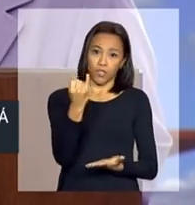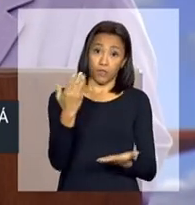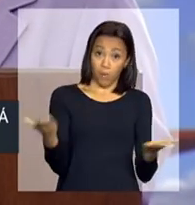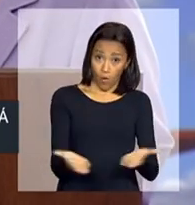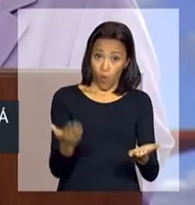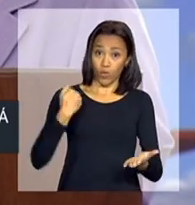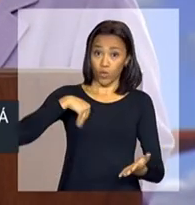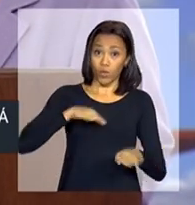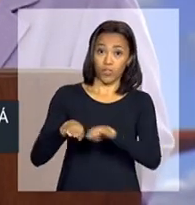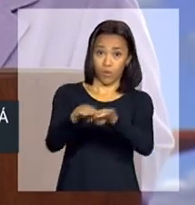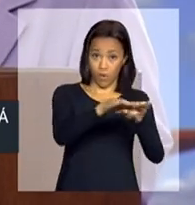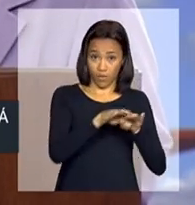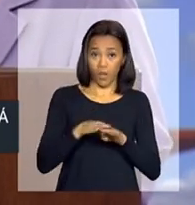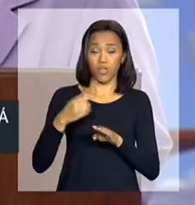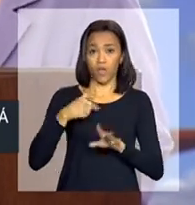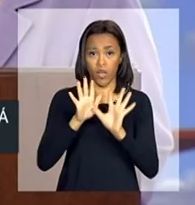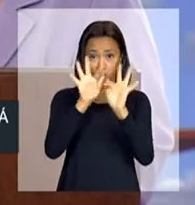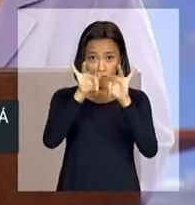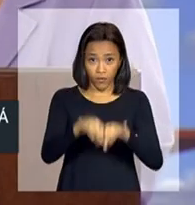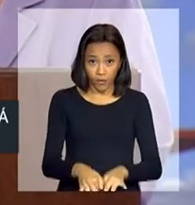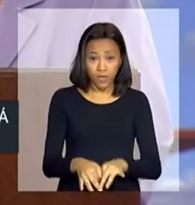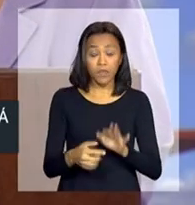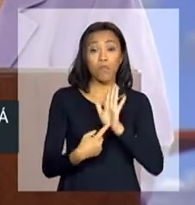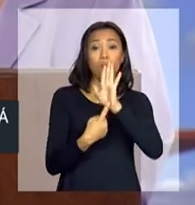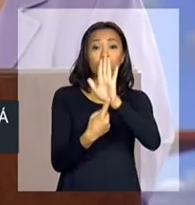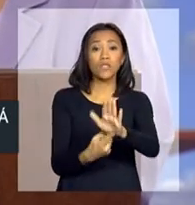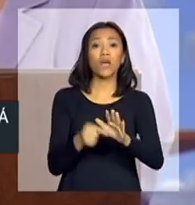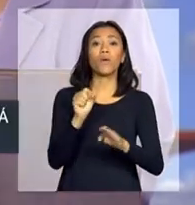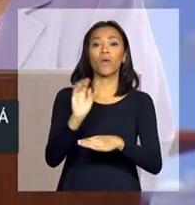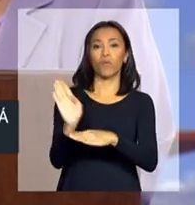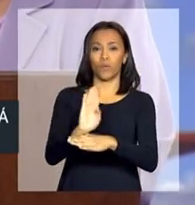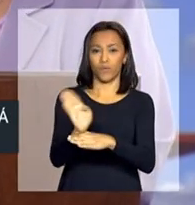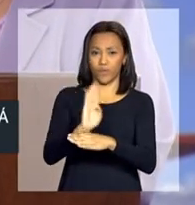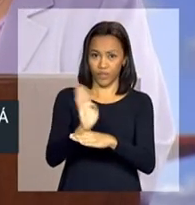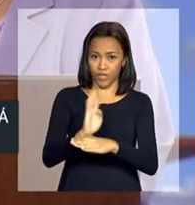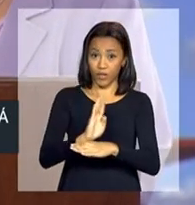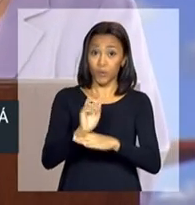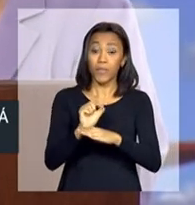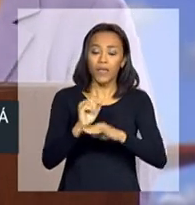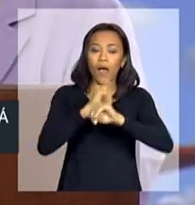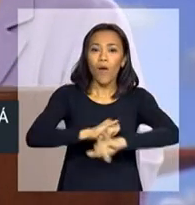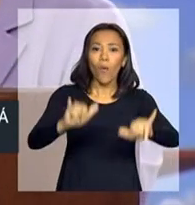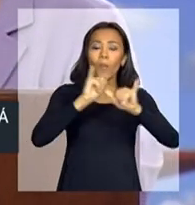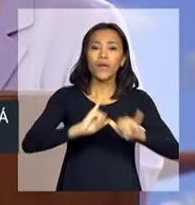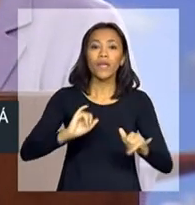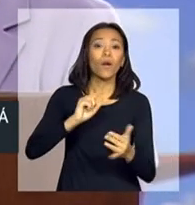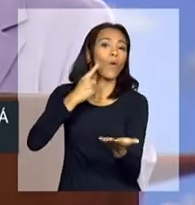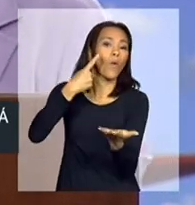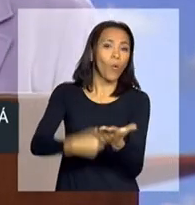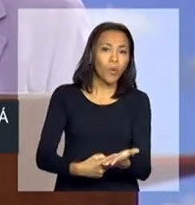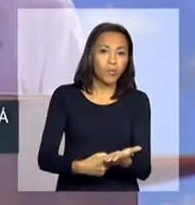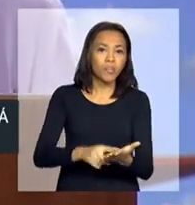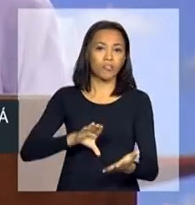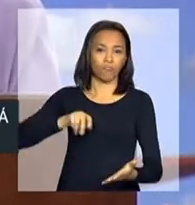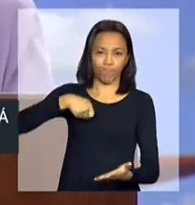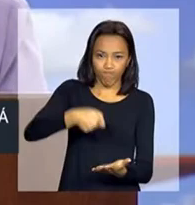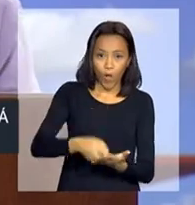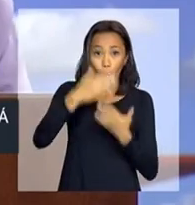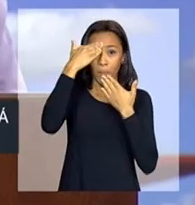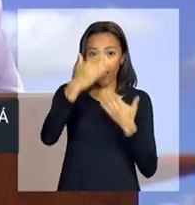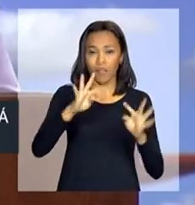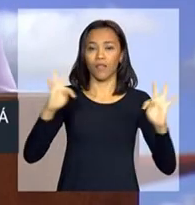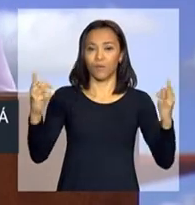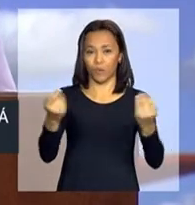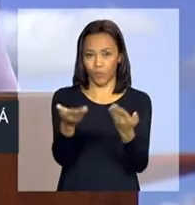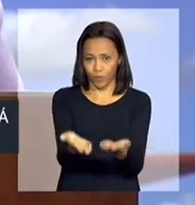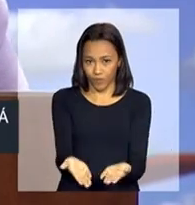quero encerrar com apresentação de um vídeo da campanha compromisso e atitude muito obrigada